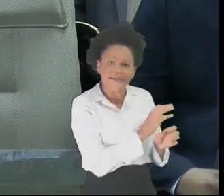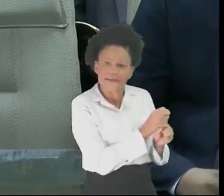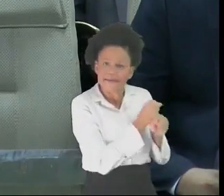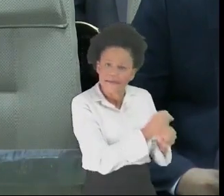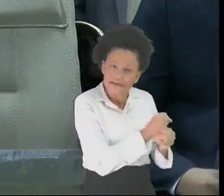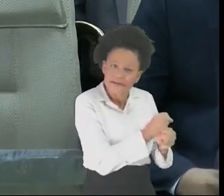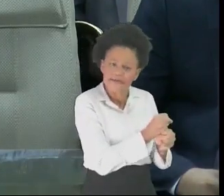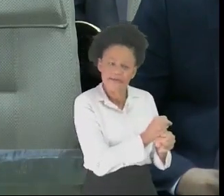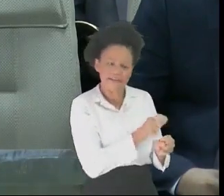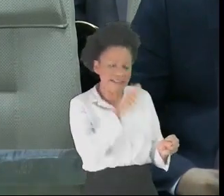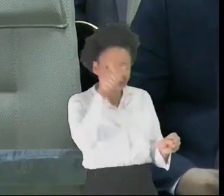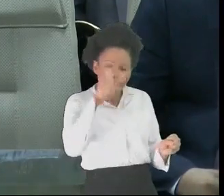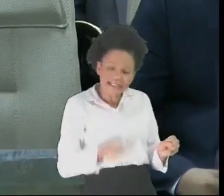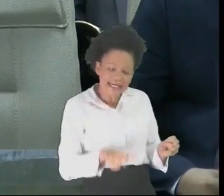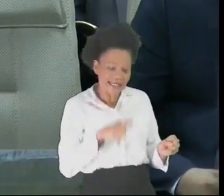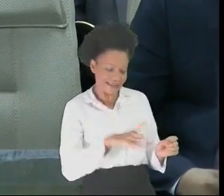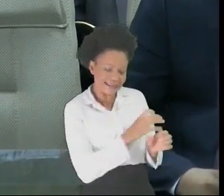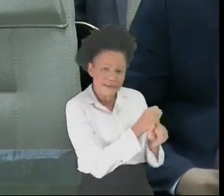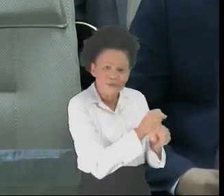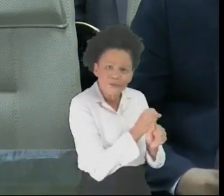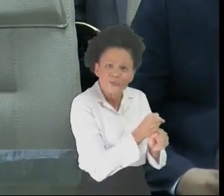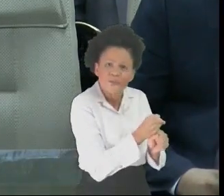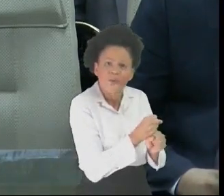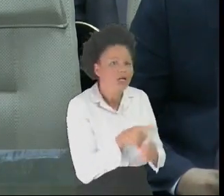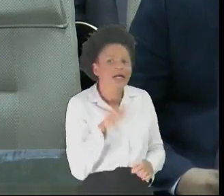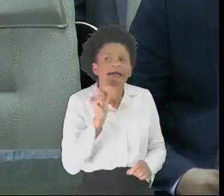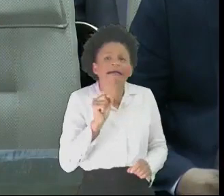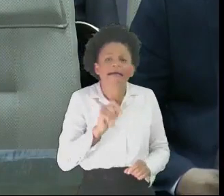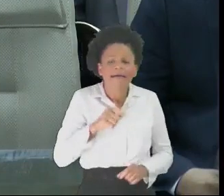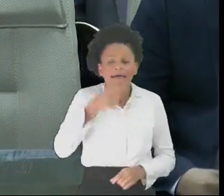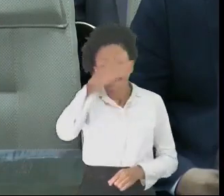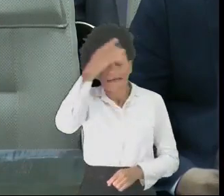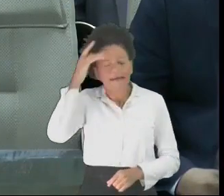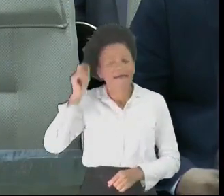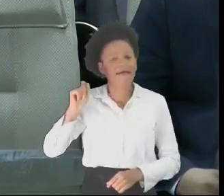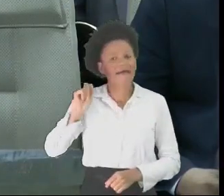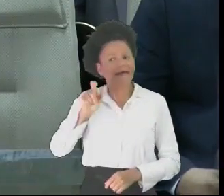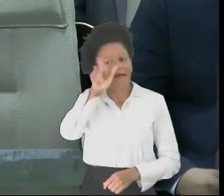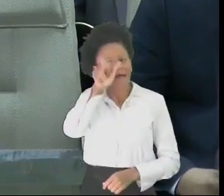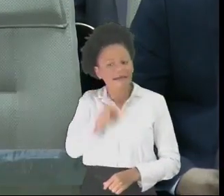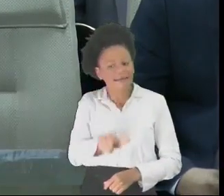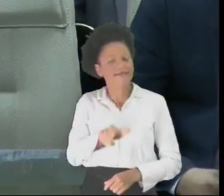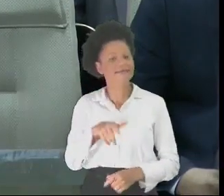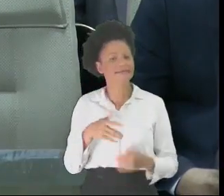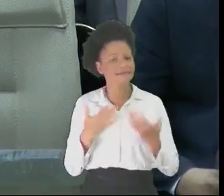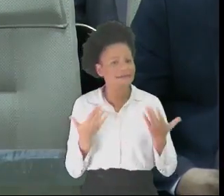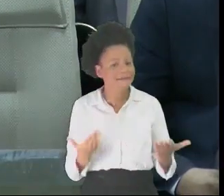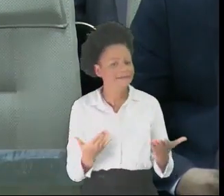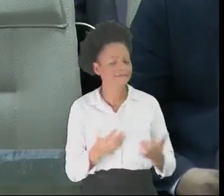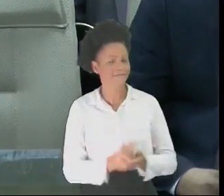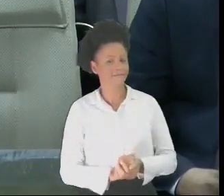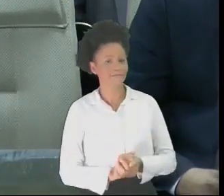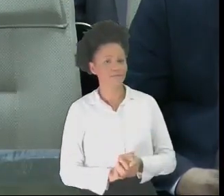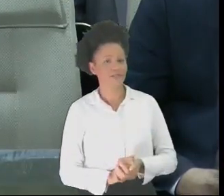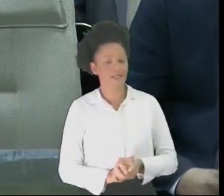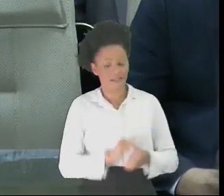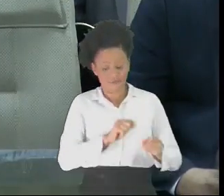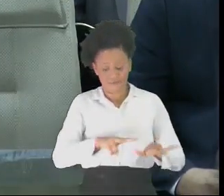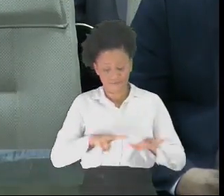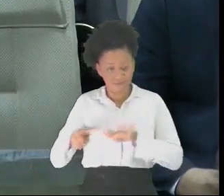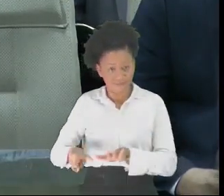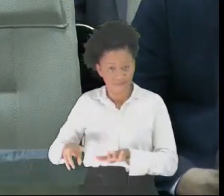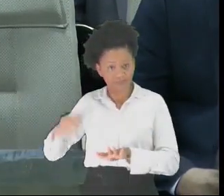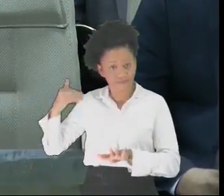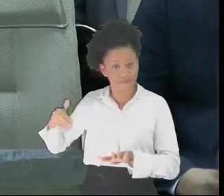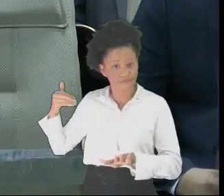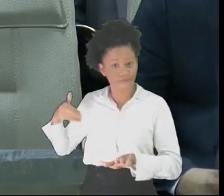é esse que está impedindo que ele apareça? E nós vimos semana passada